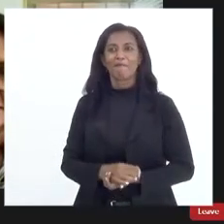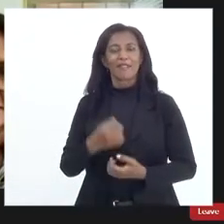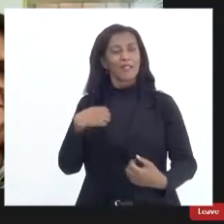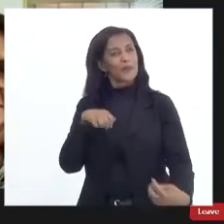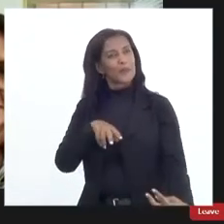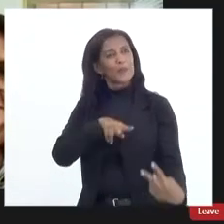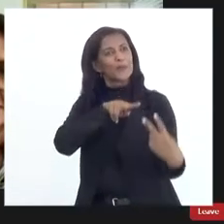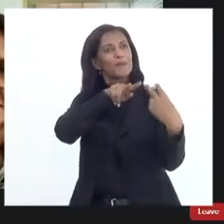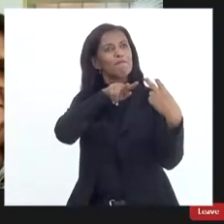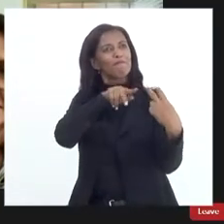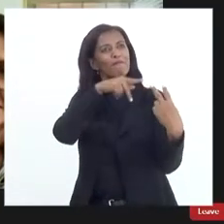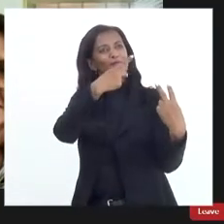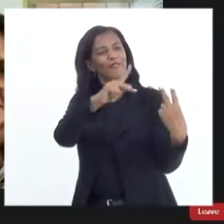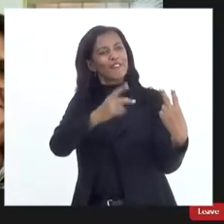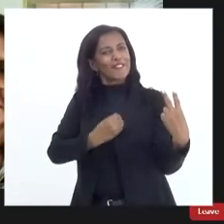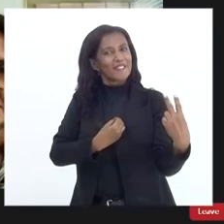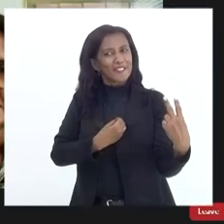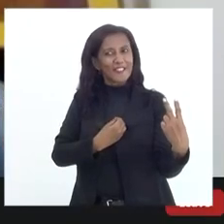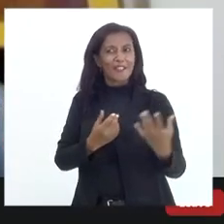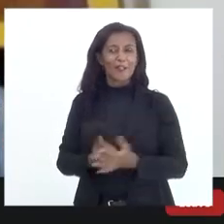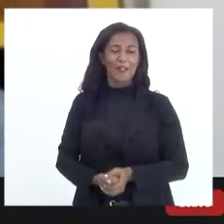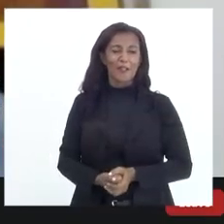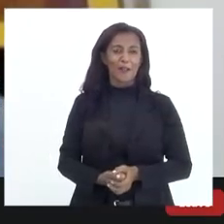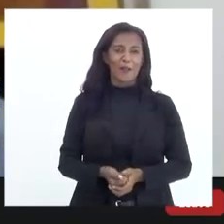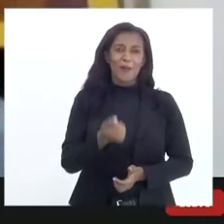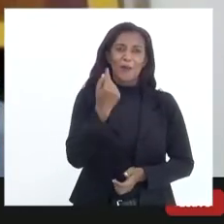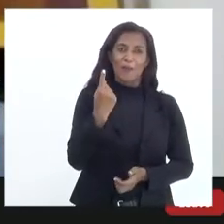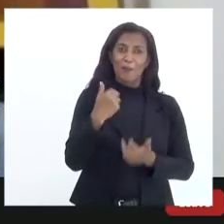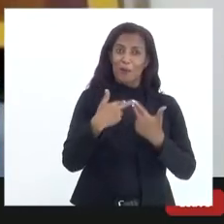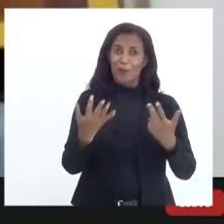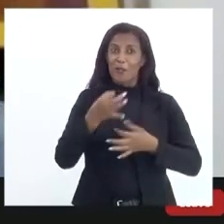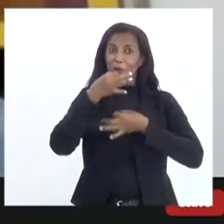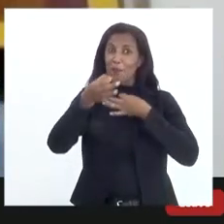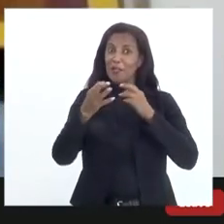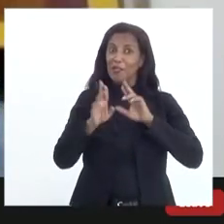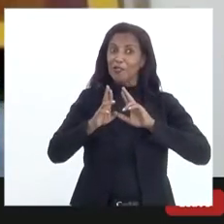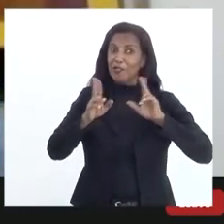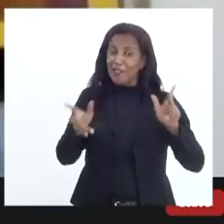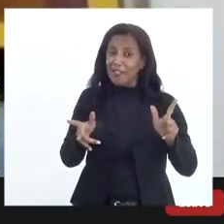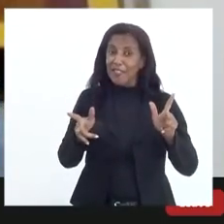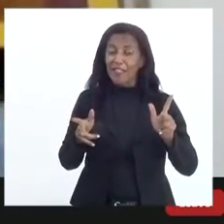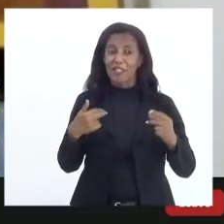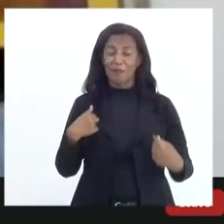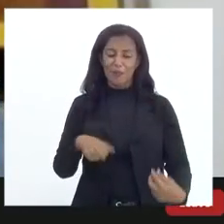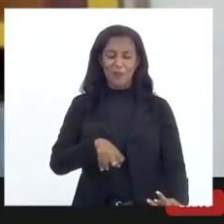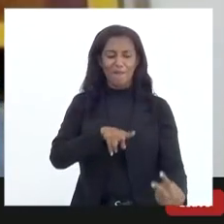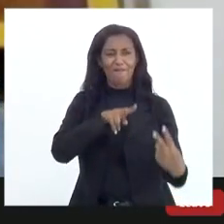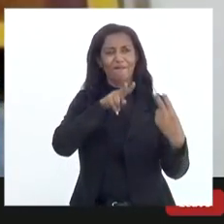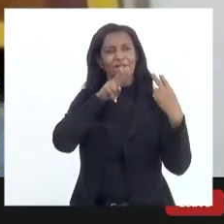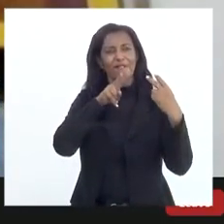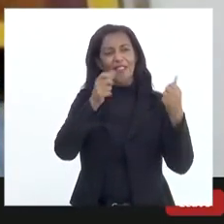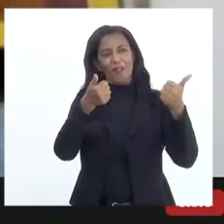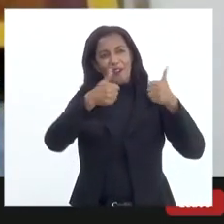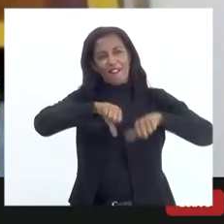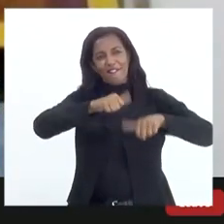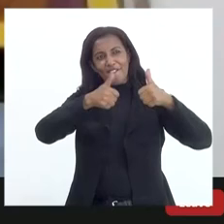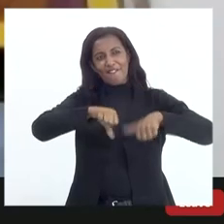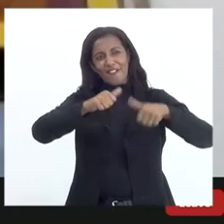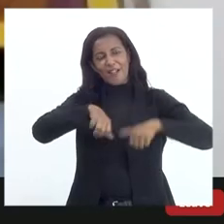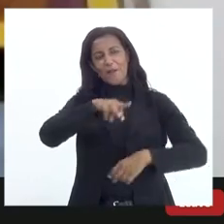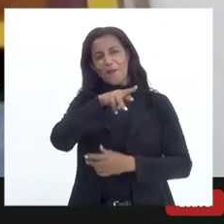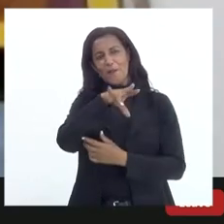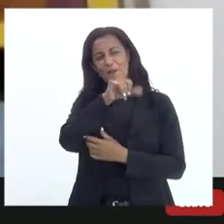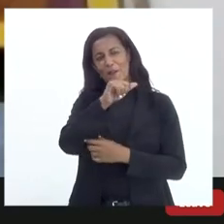olhar sobre o outro. Uma coisa é ter divergência, sim, que ela é natural, que ela é importante, mas descortinar o olhar sobre o outro. E eu avalio que Mônica tem um